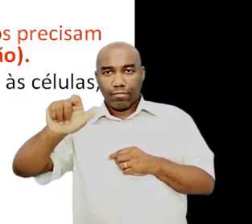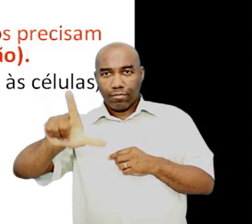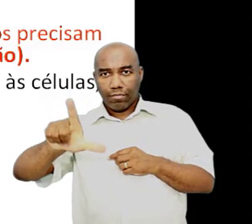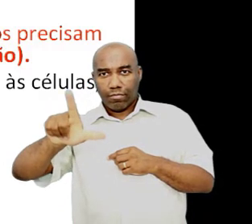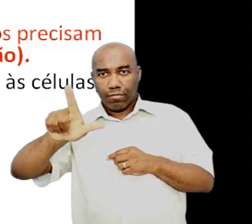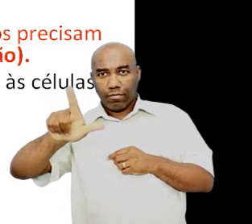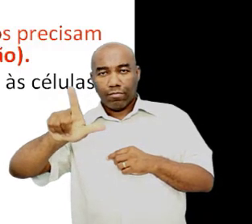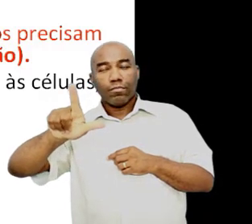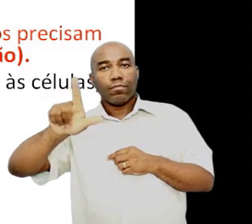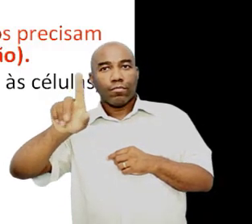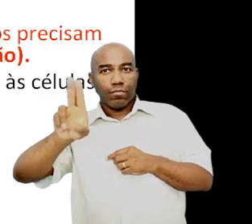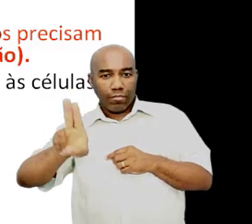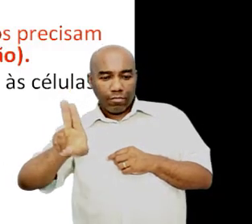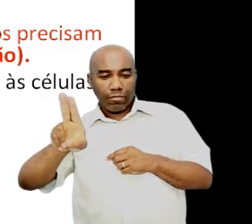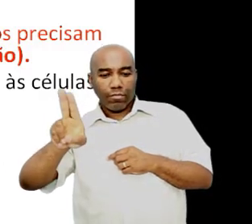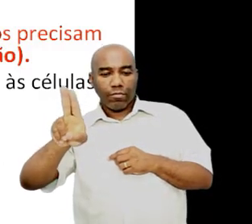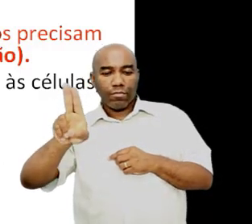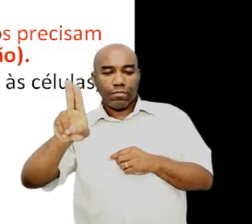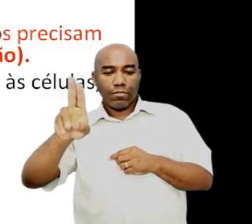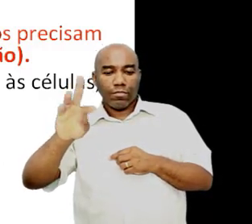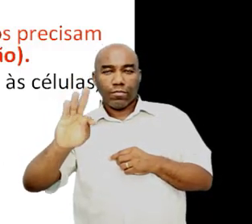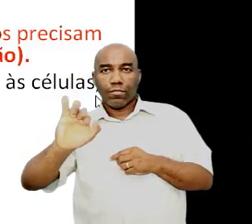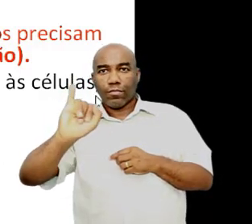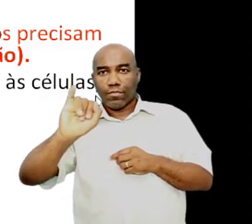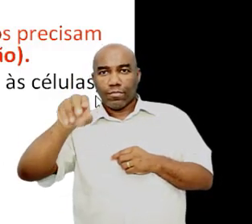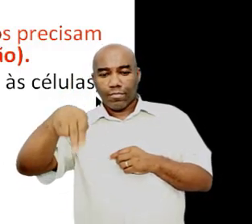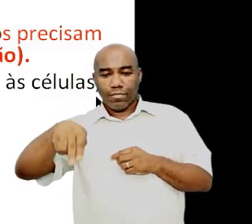produzidas pelo próprio vírus.